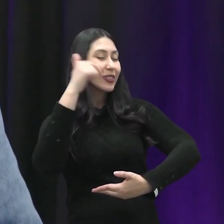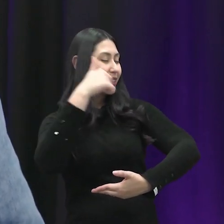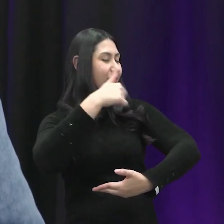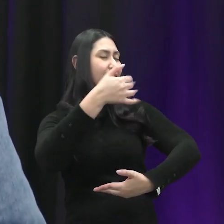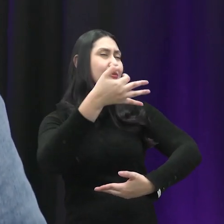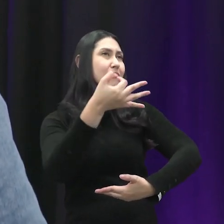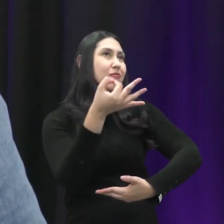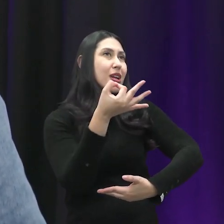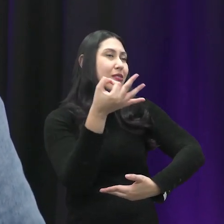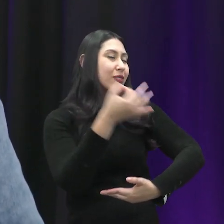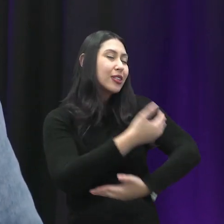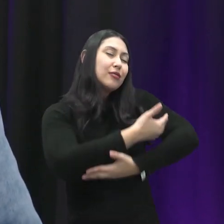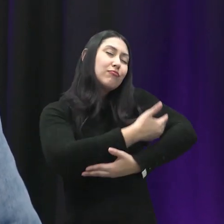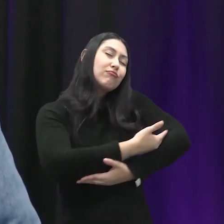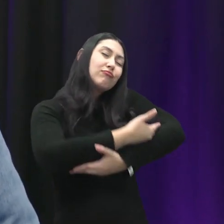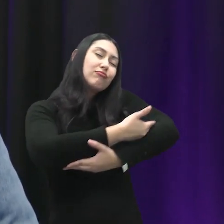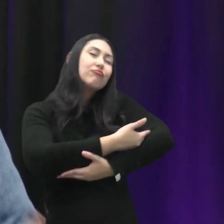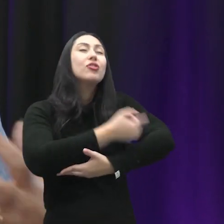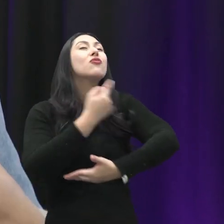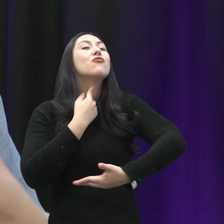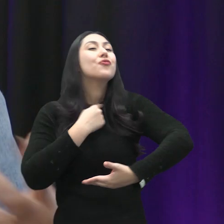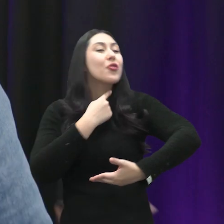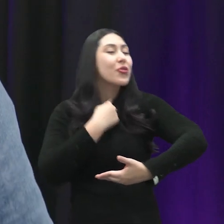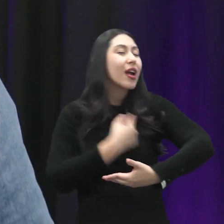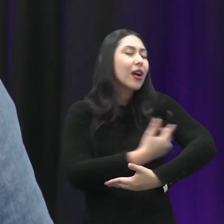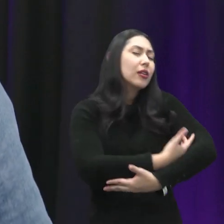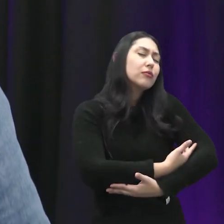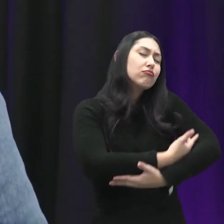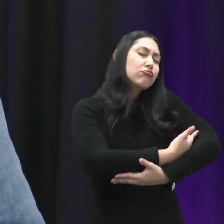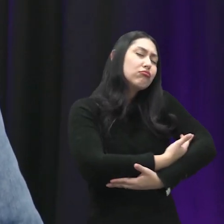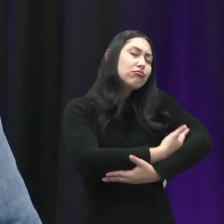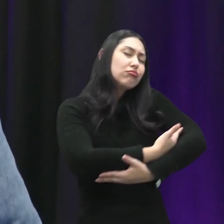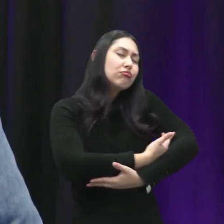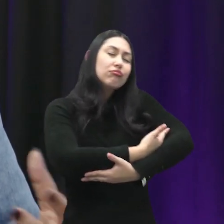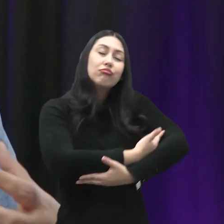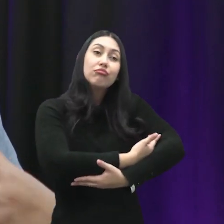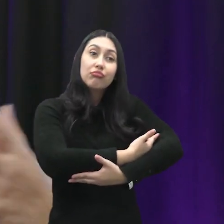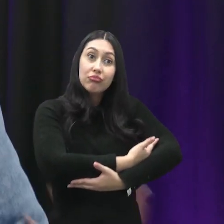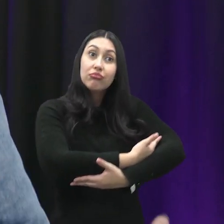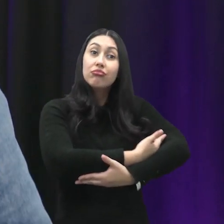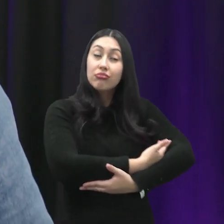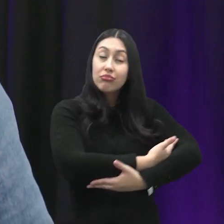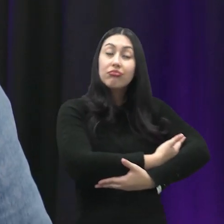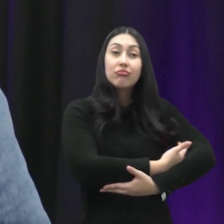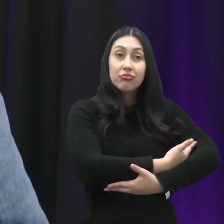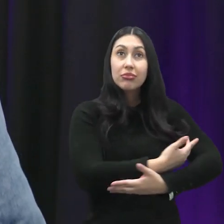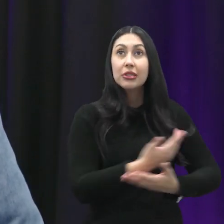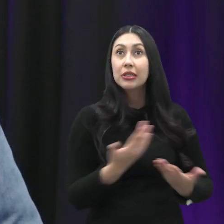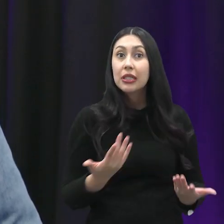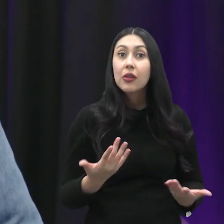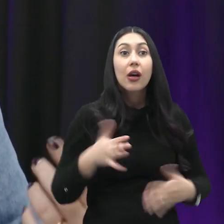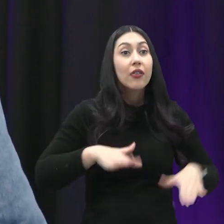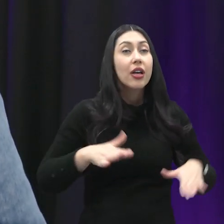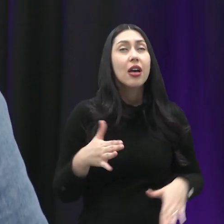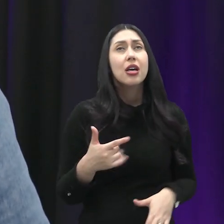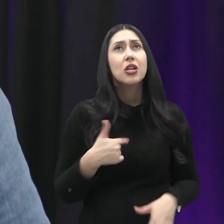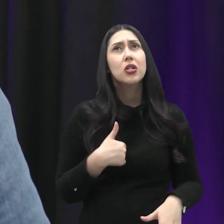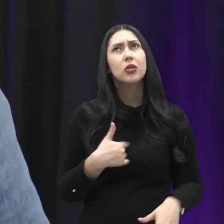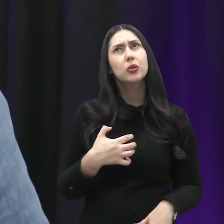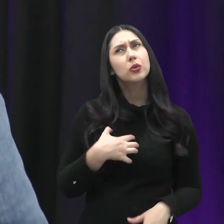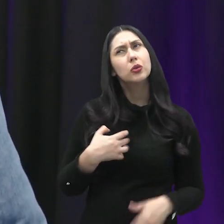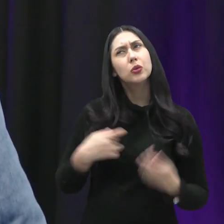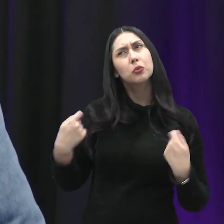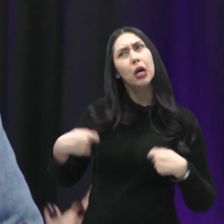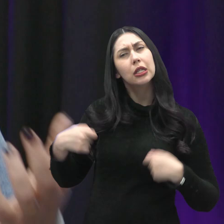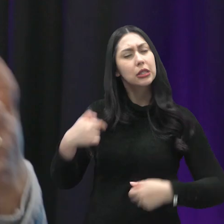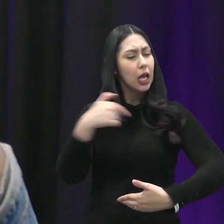todas as minhas expectativas, todos os meus desejos, né? Ele projeta ali as minhas